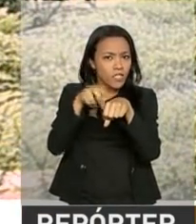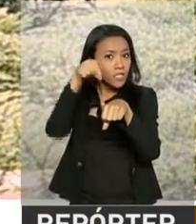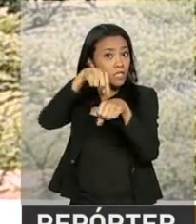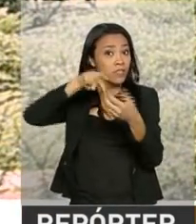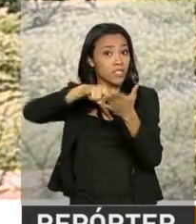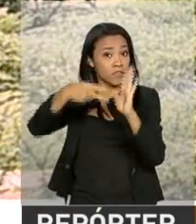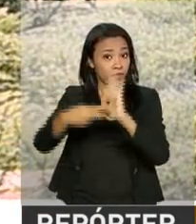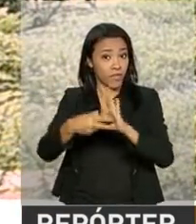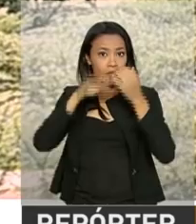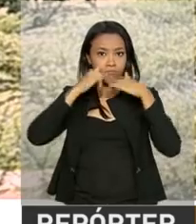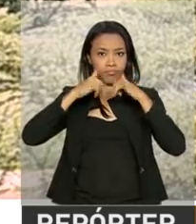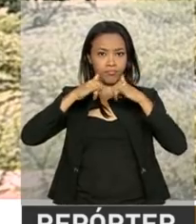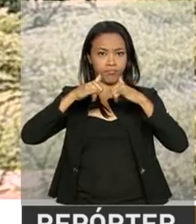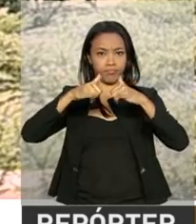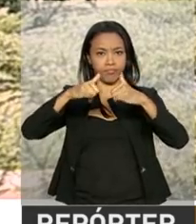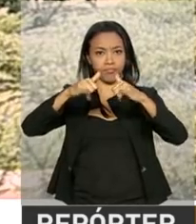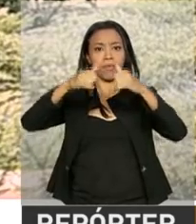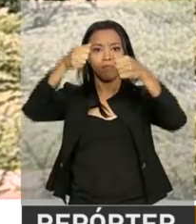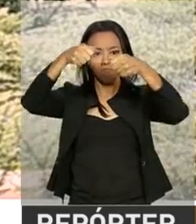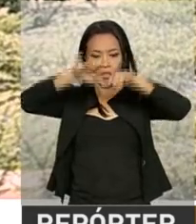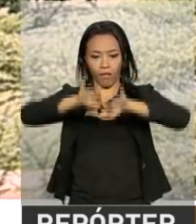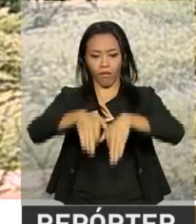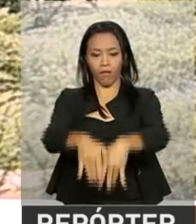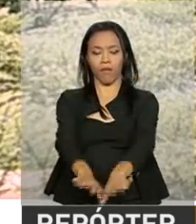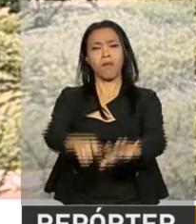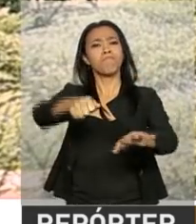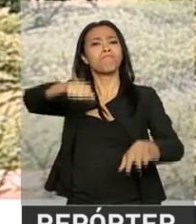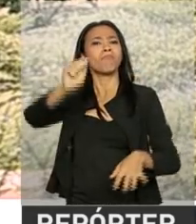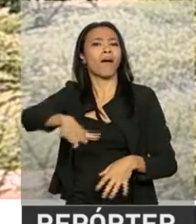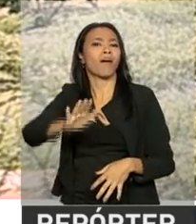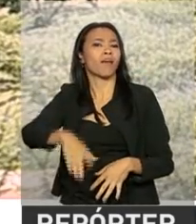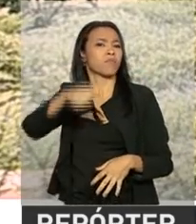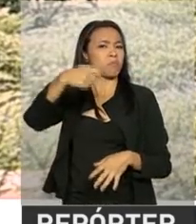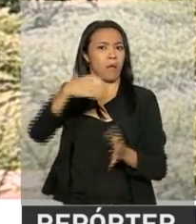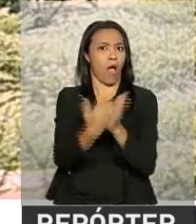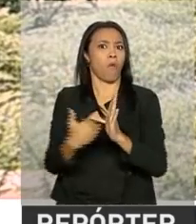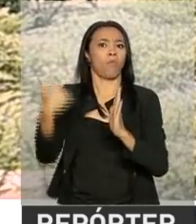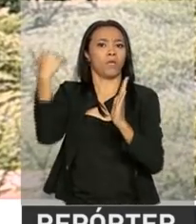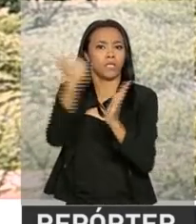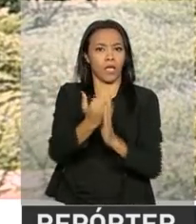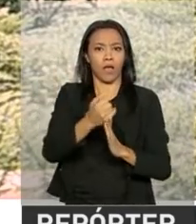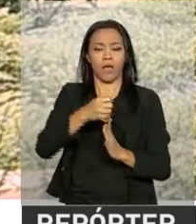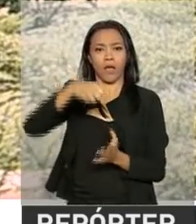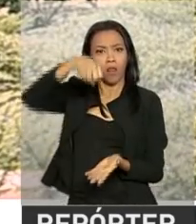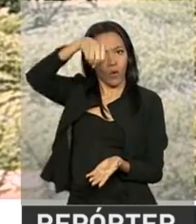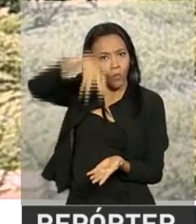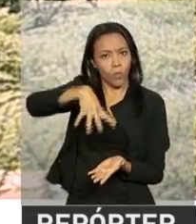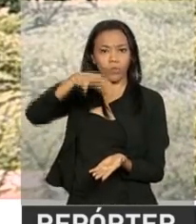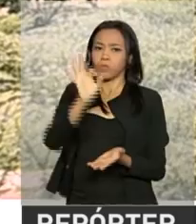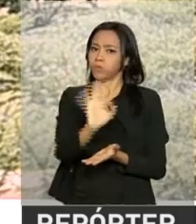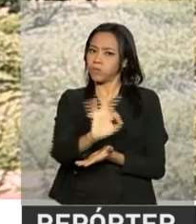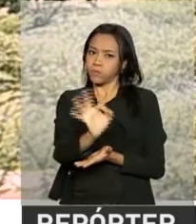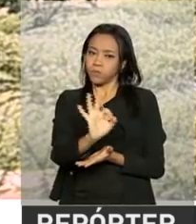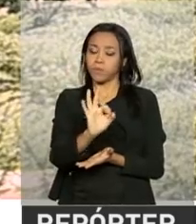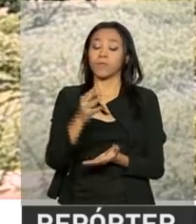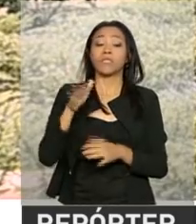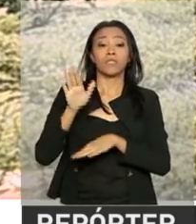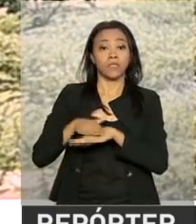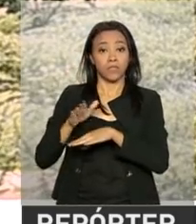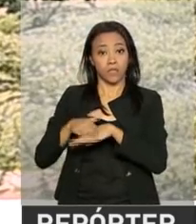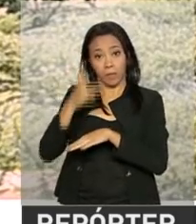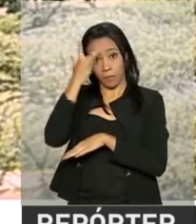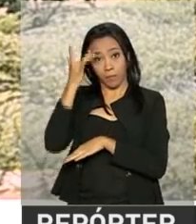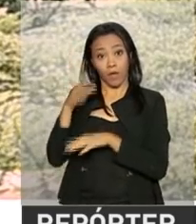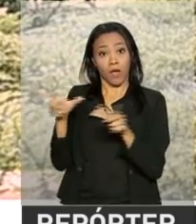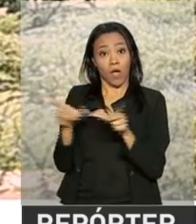país nesse momento tem baixo custo e não há a necessidade de cobrança de taxa adicional segundo o relatório do operador Nacional do sistema